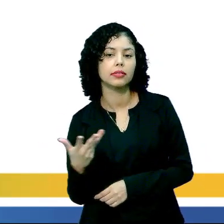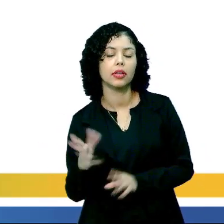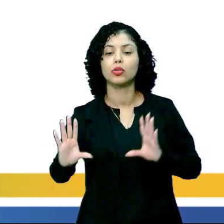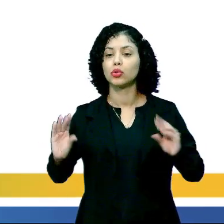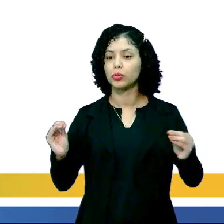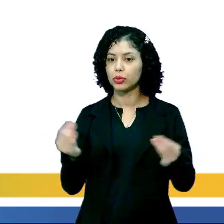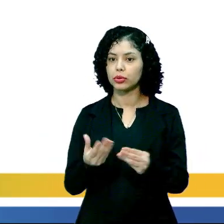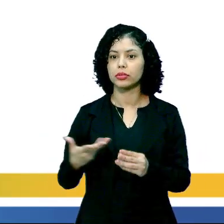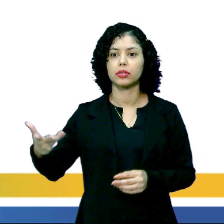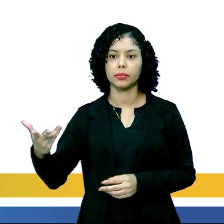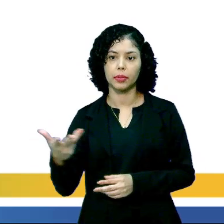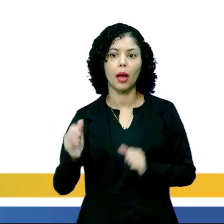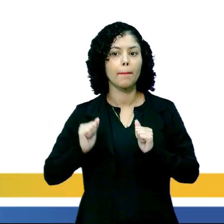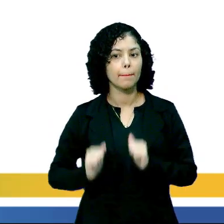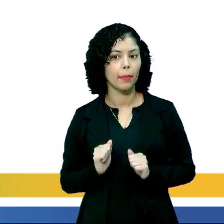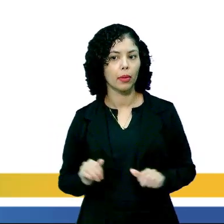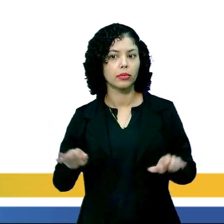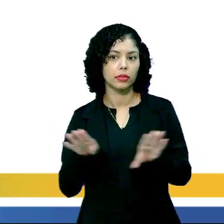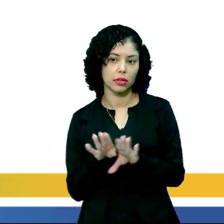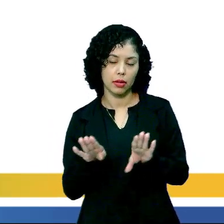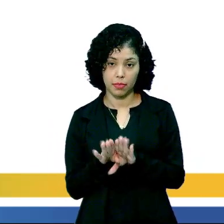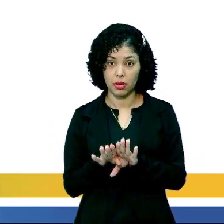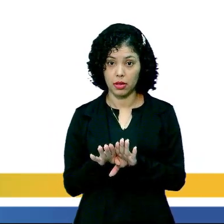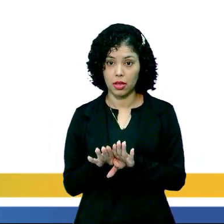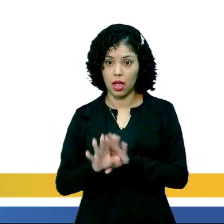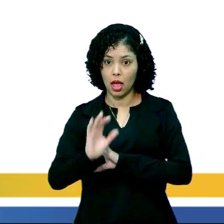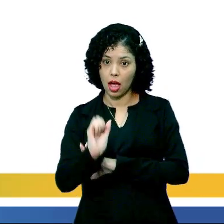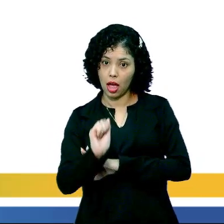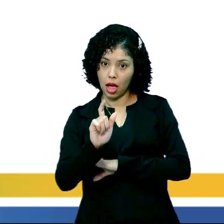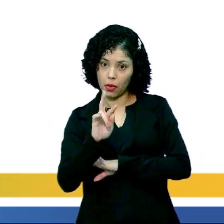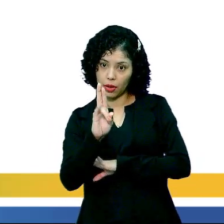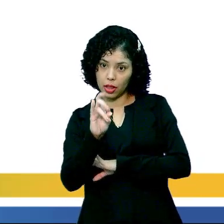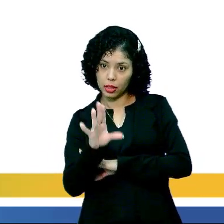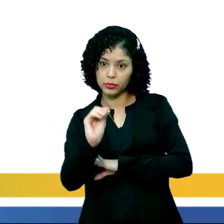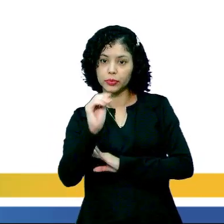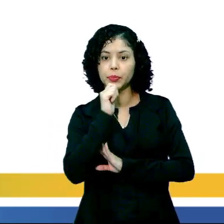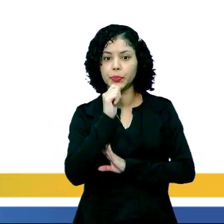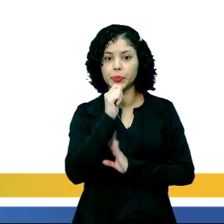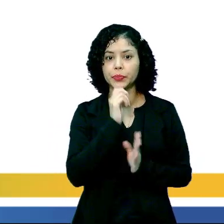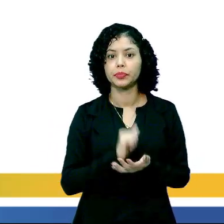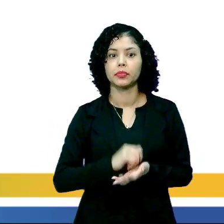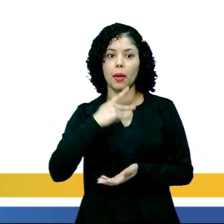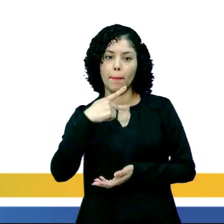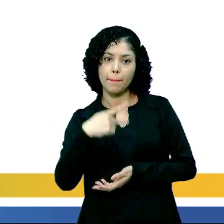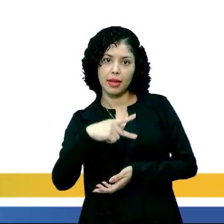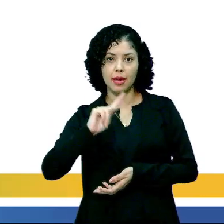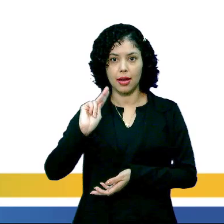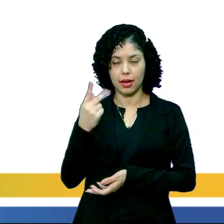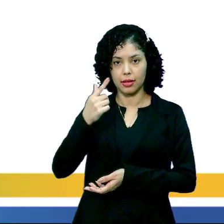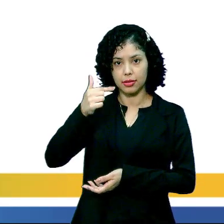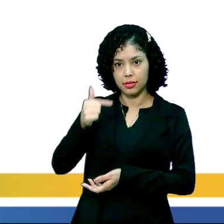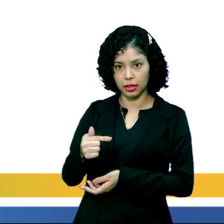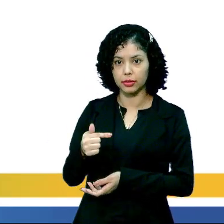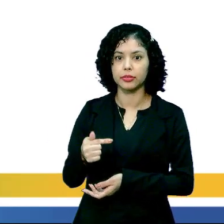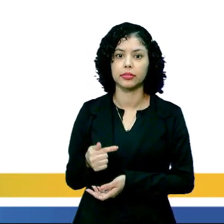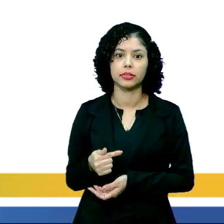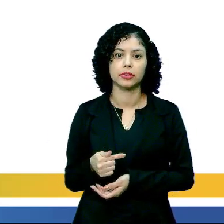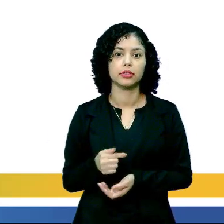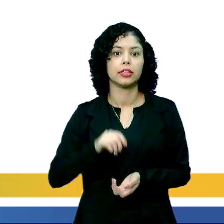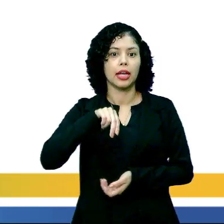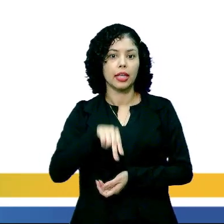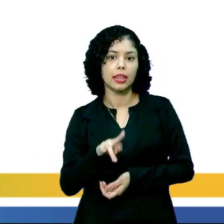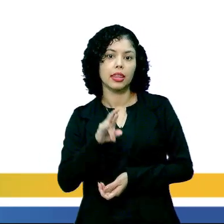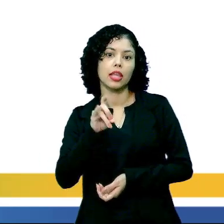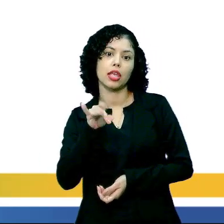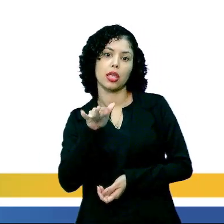que substâncias básicas podem também ter caráter alcalino já a substância com ph7 é uma substância neutra